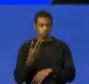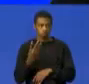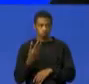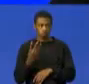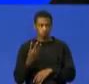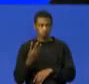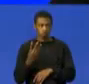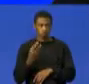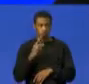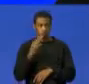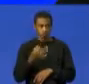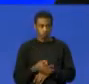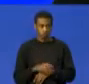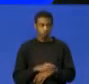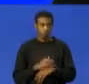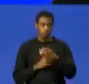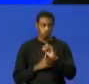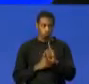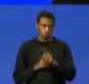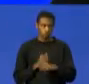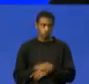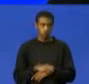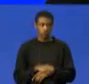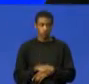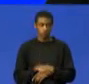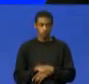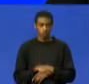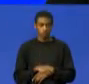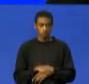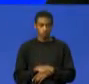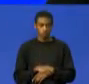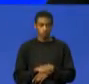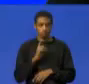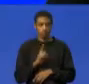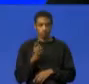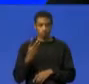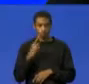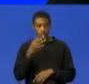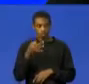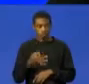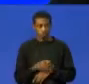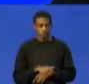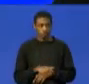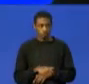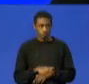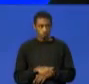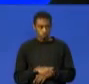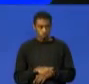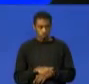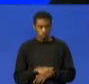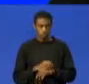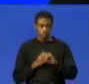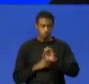a afirmativa 3 é correta. Alternativa D, a afirmativa 1 e 3 são corretas.